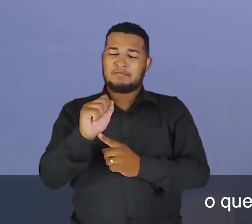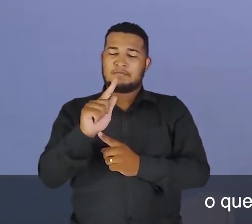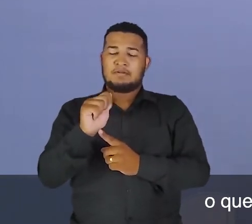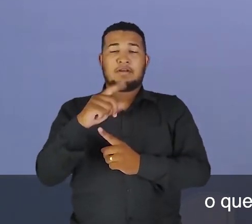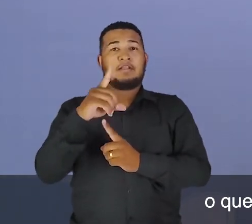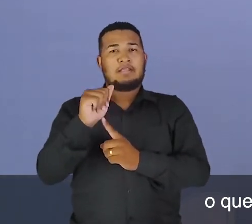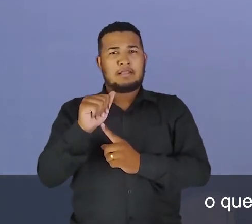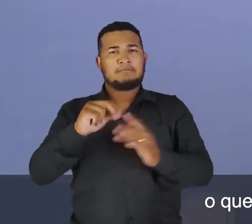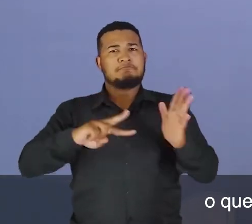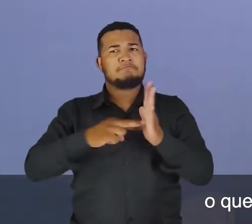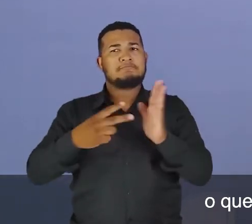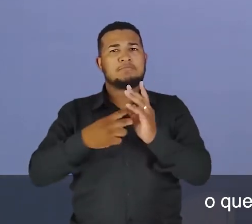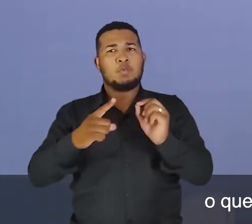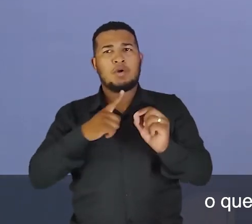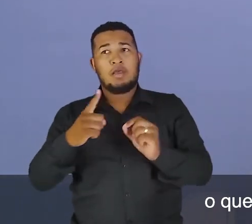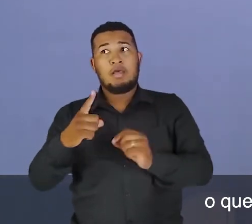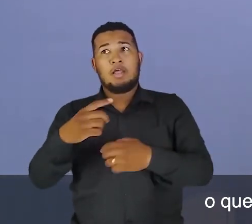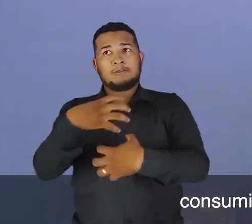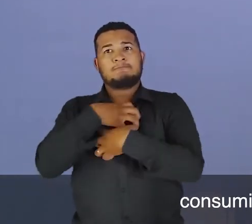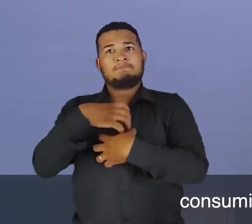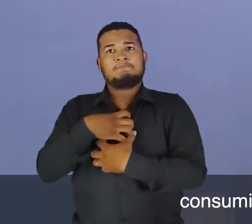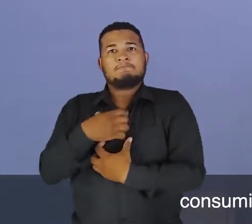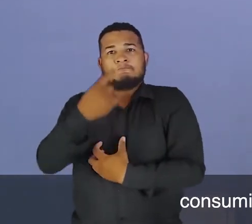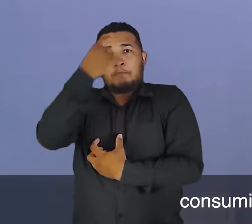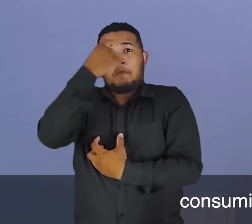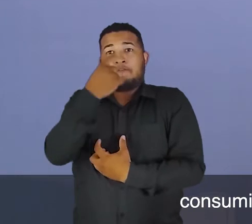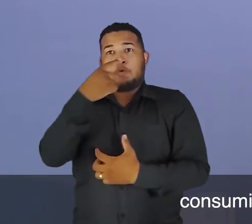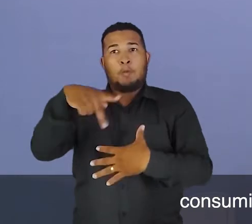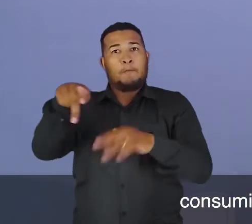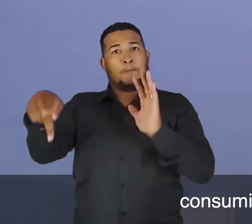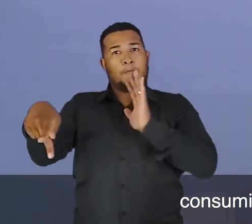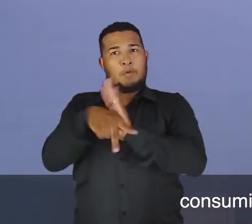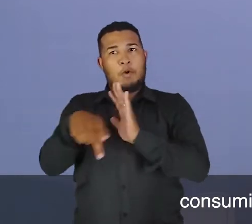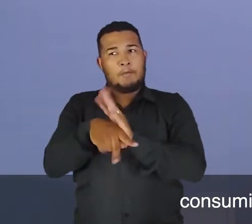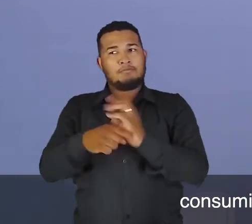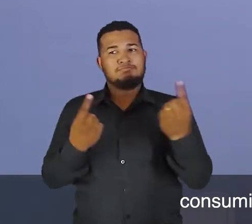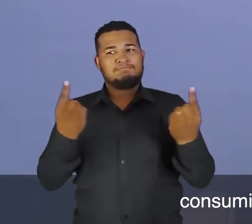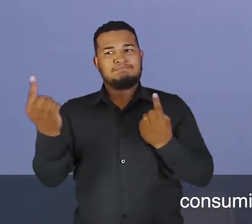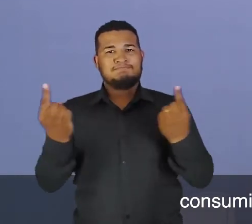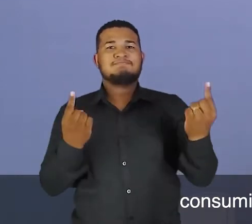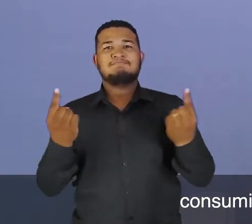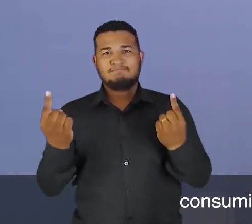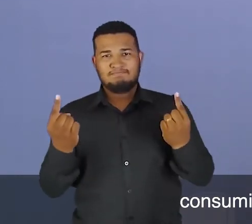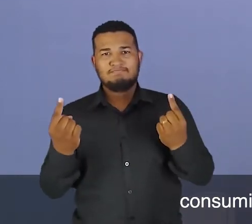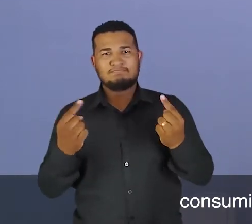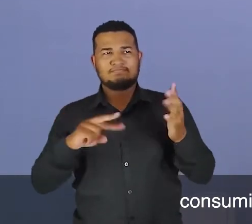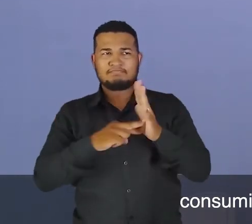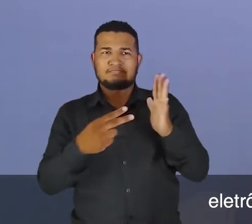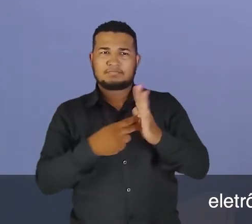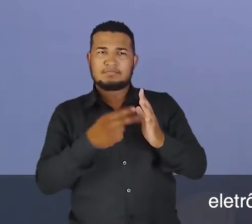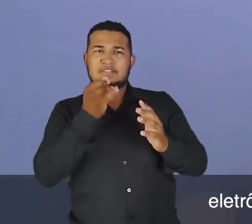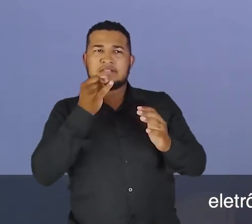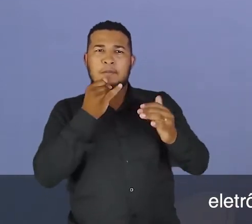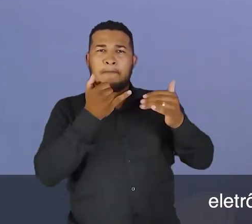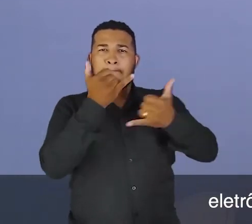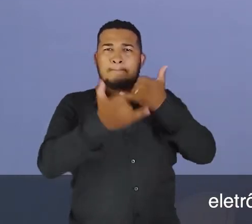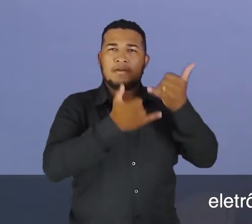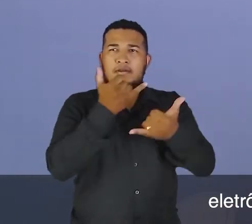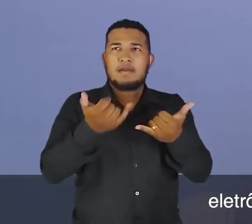você tenha um perfil de consumidor ou de consumista. Será que as propagandas de